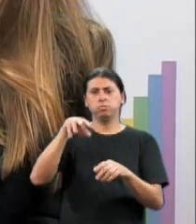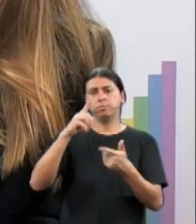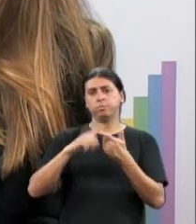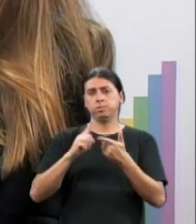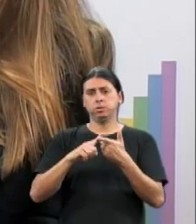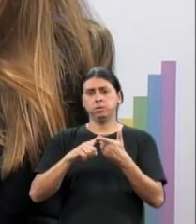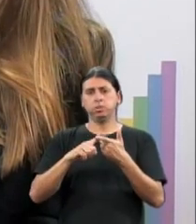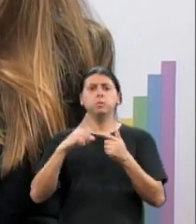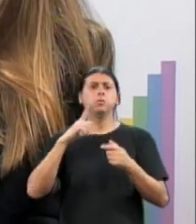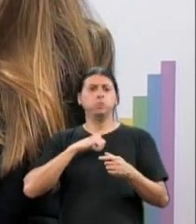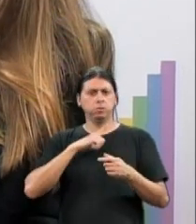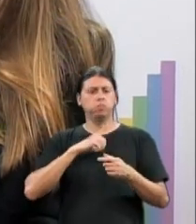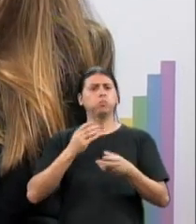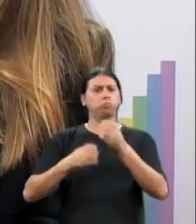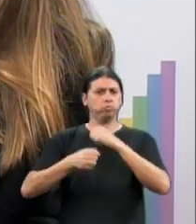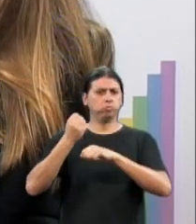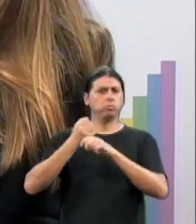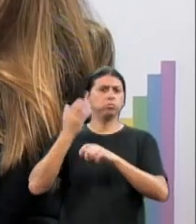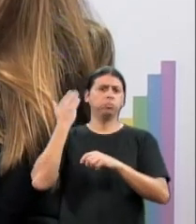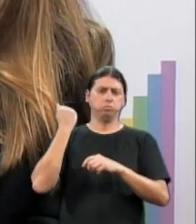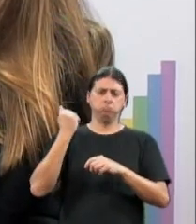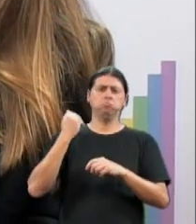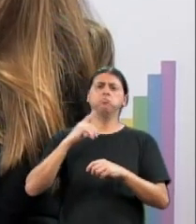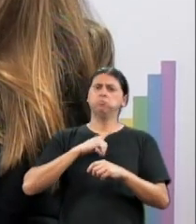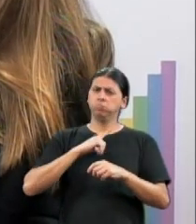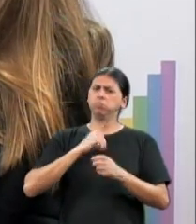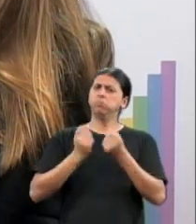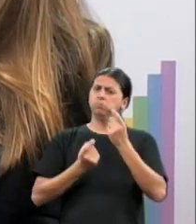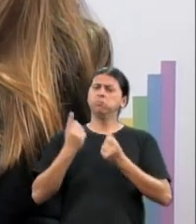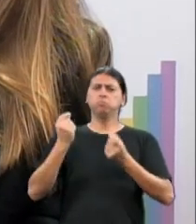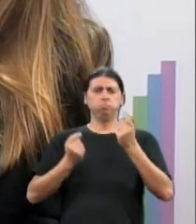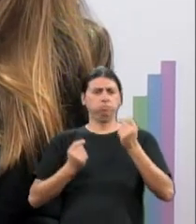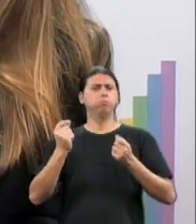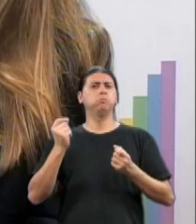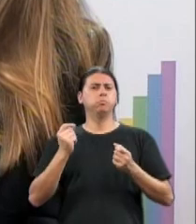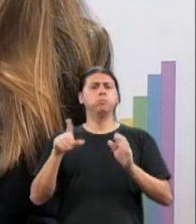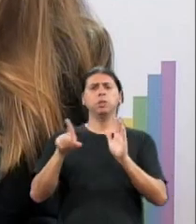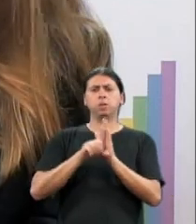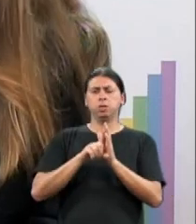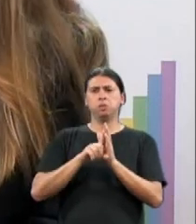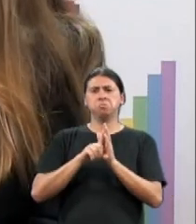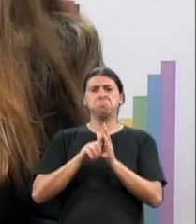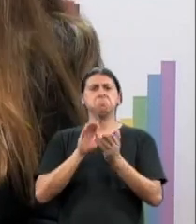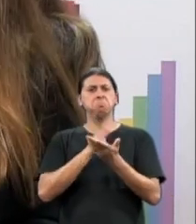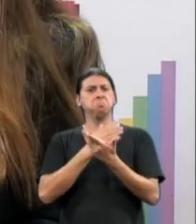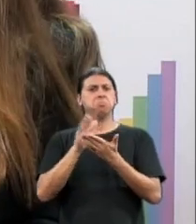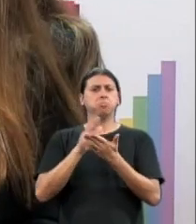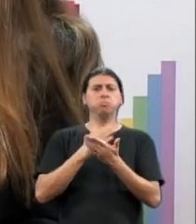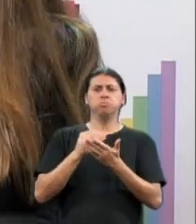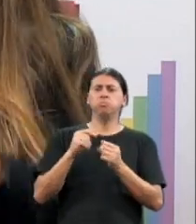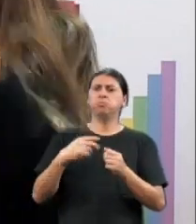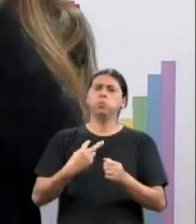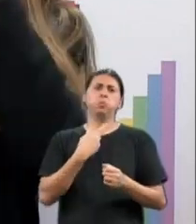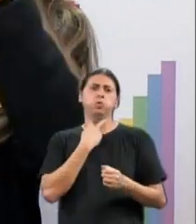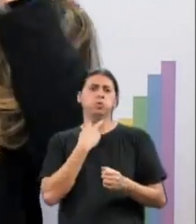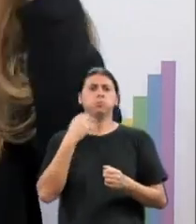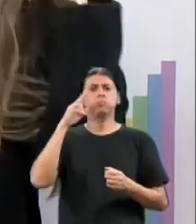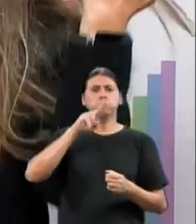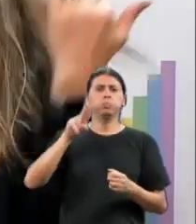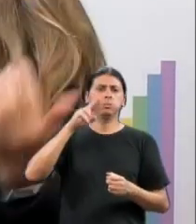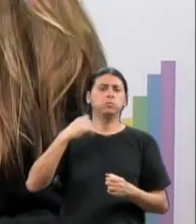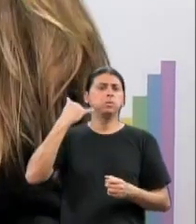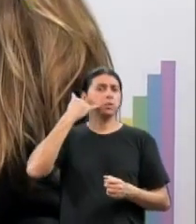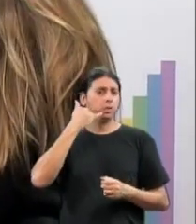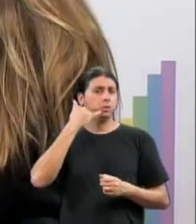Porque há um tempo atrás nós tínhamos algumas leis que nos proibiam de usar os celulares, que